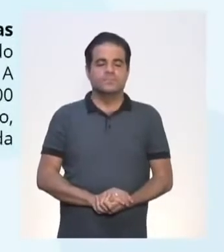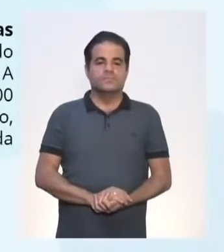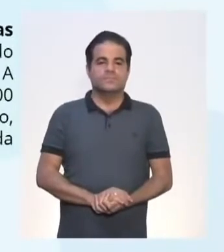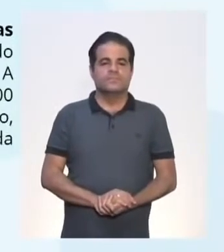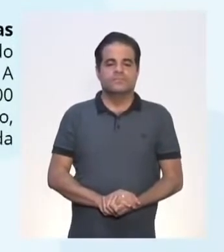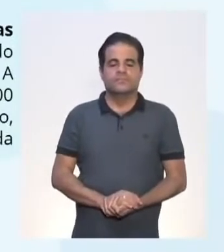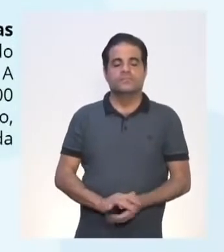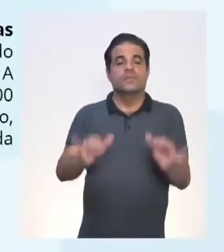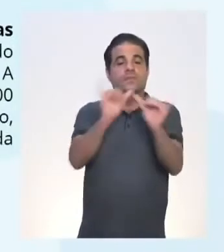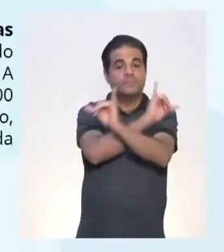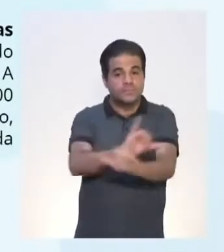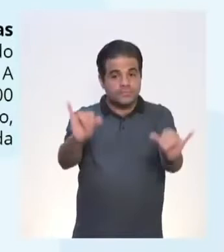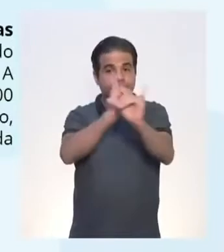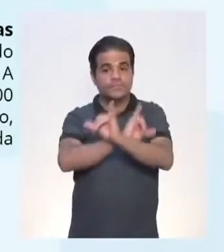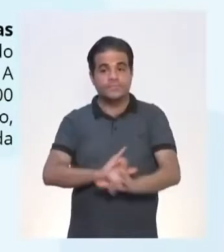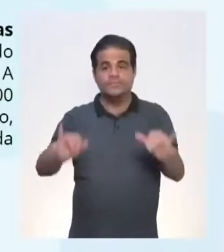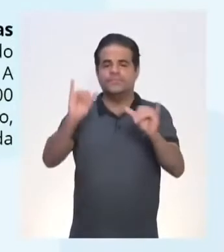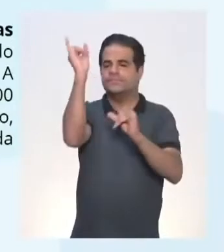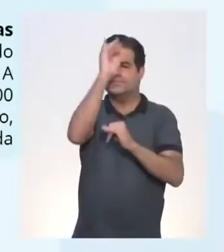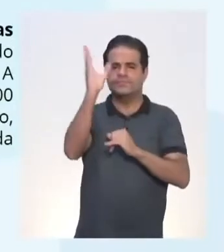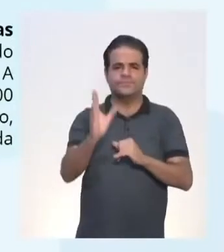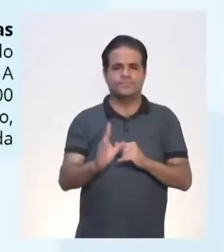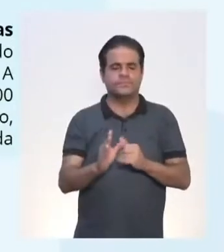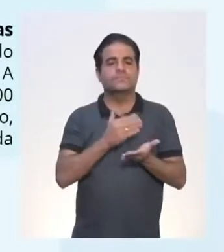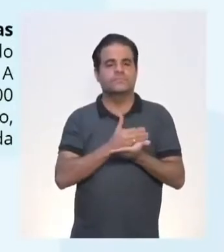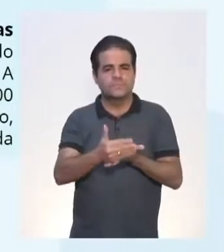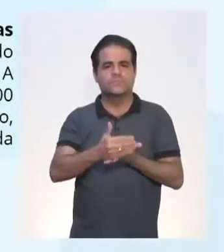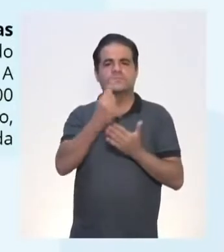A proclamação da República no Brasil, em